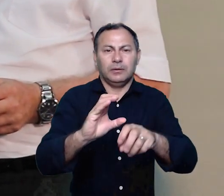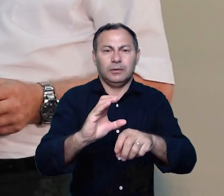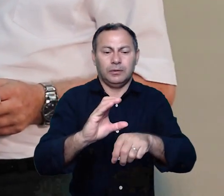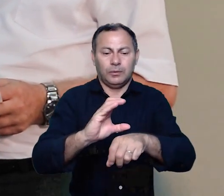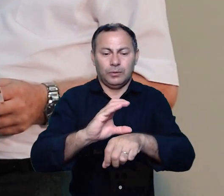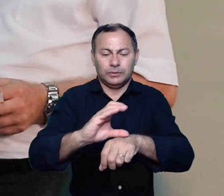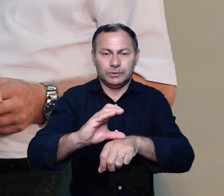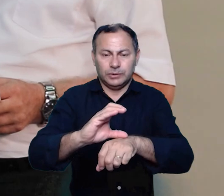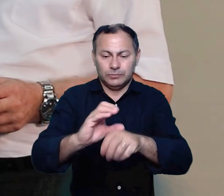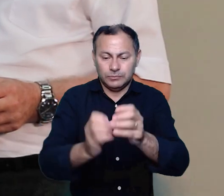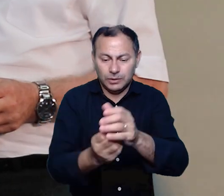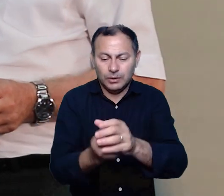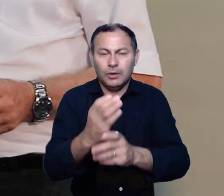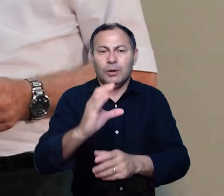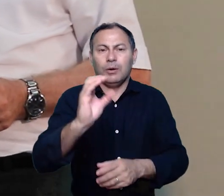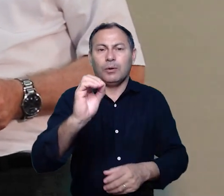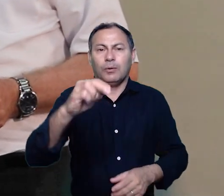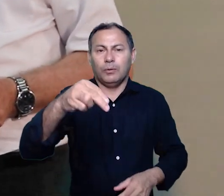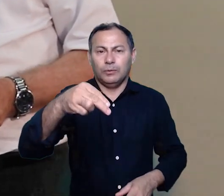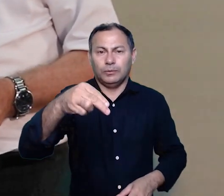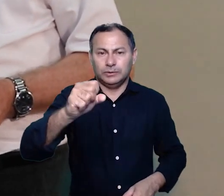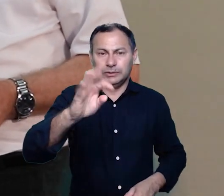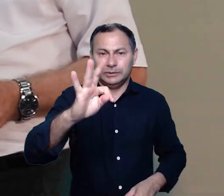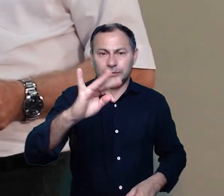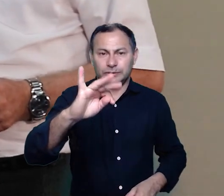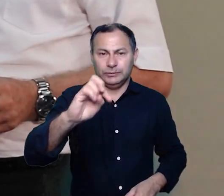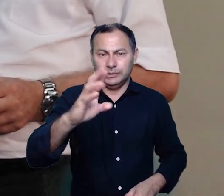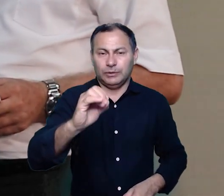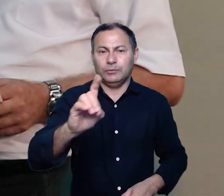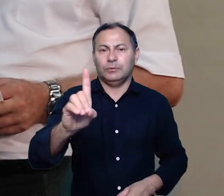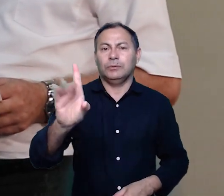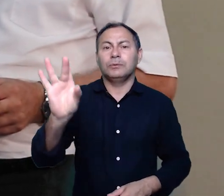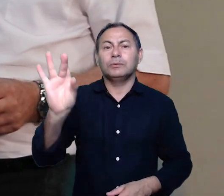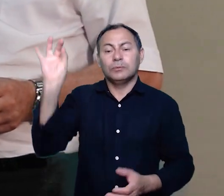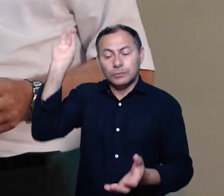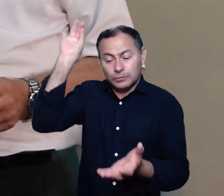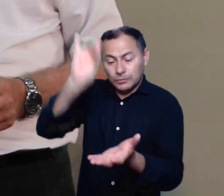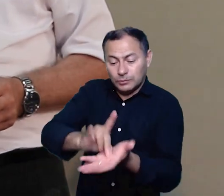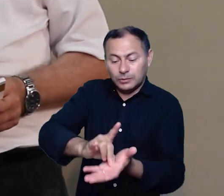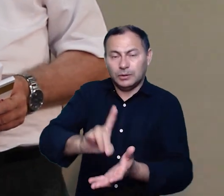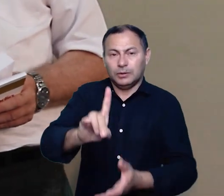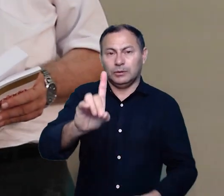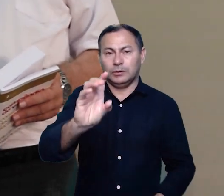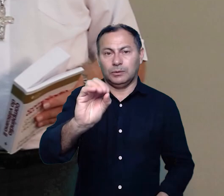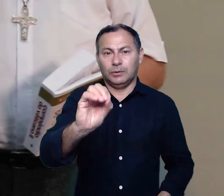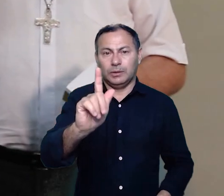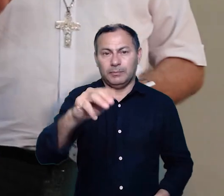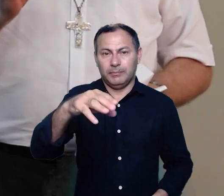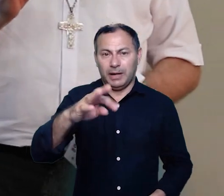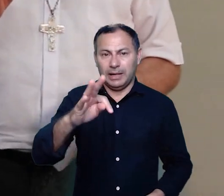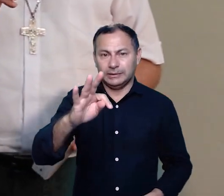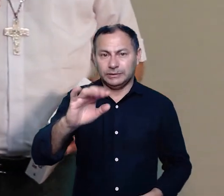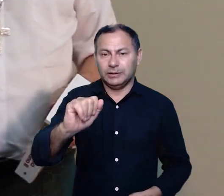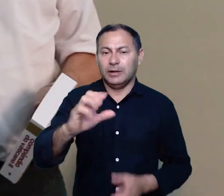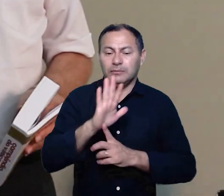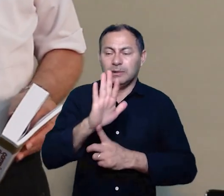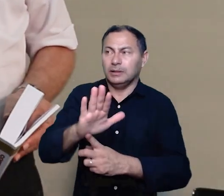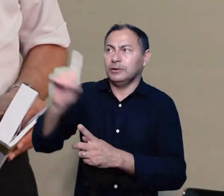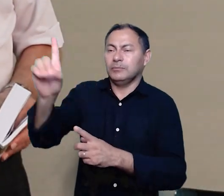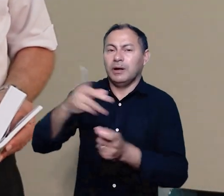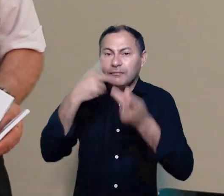Constituição Dogmática sobre a Revelação de Deus. Não queremos, pois,